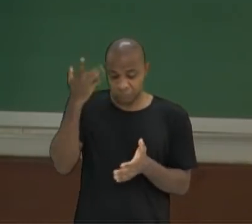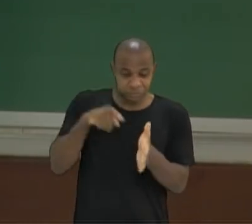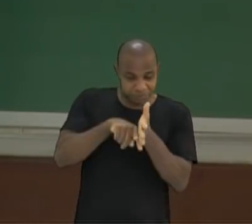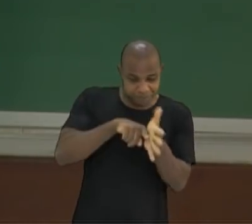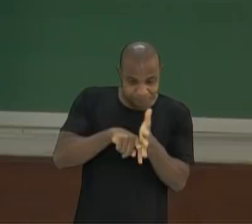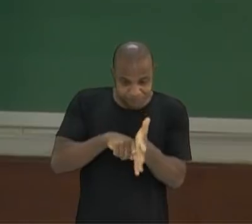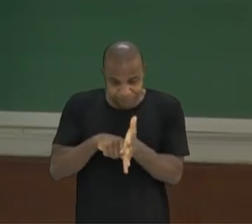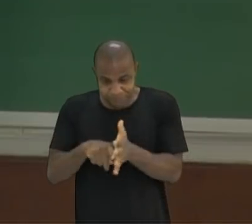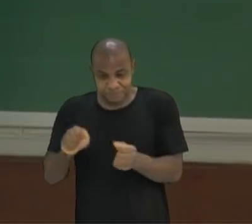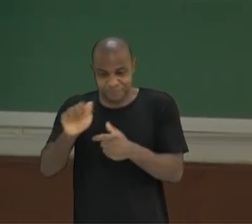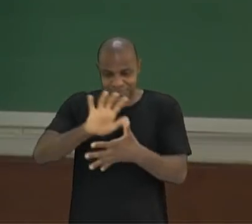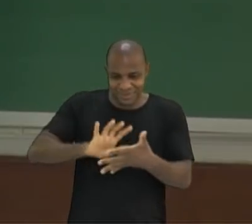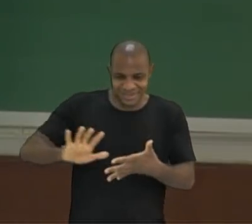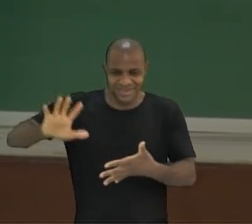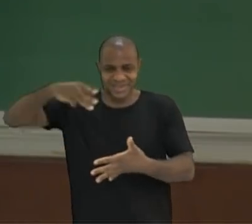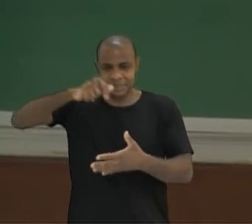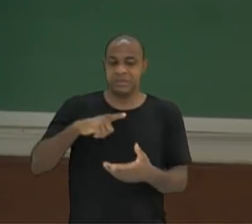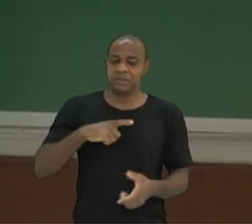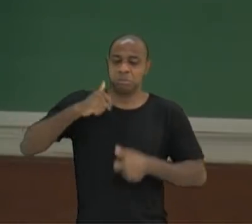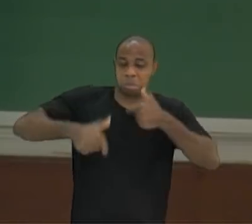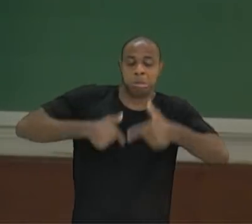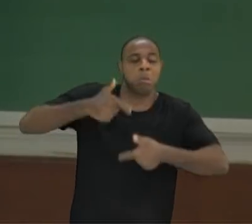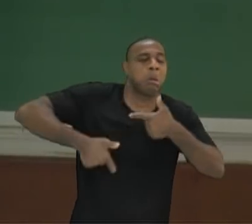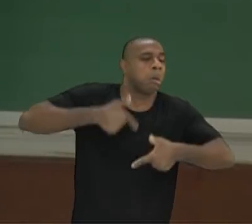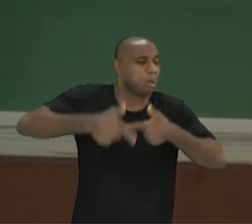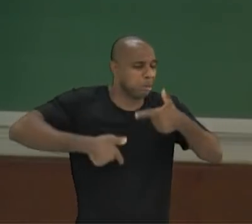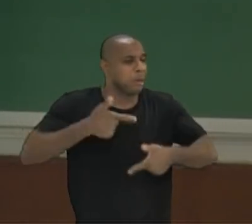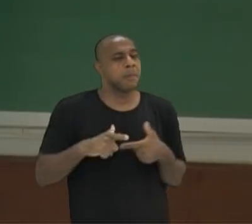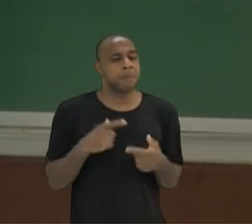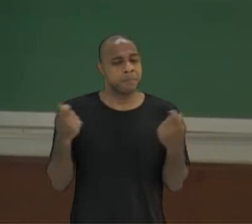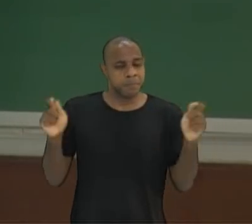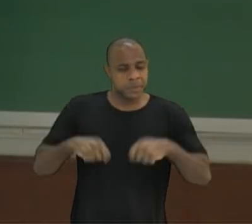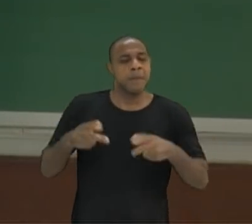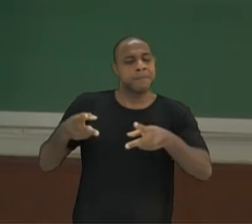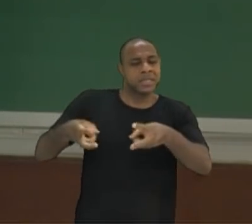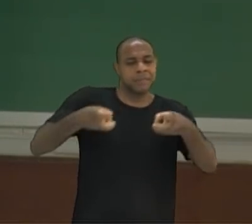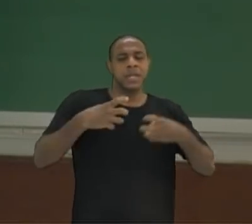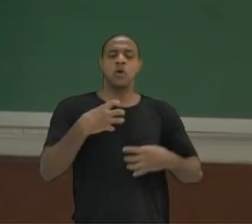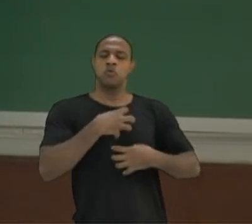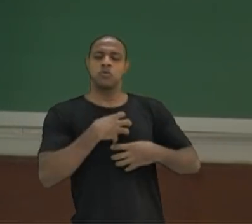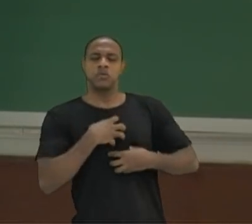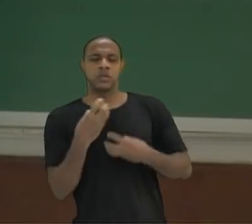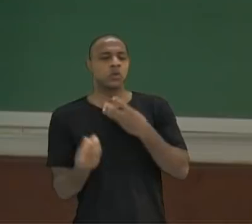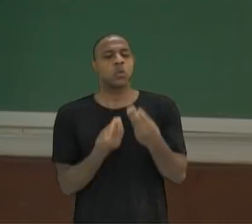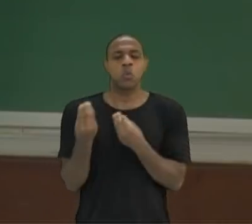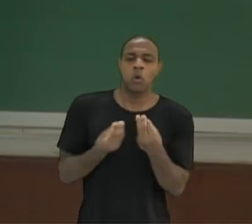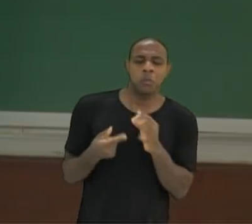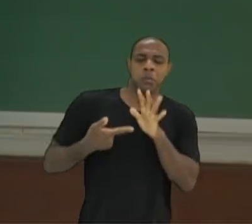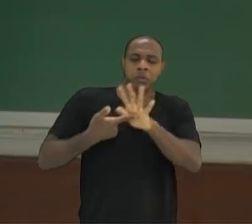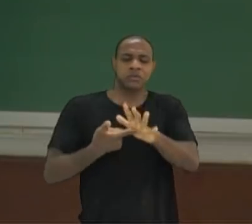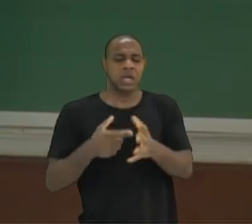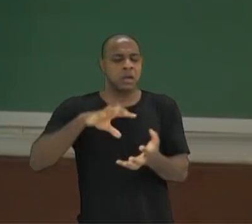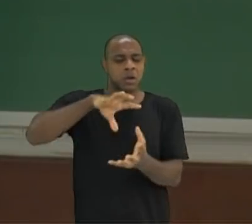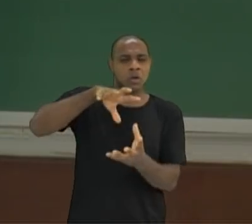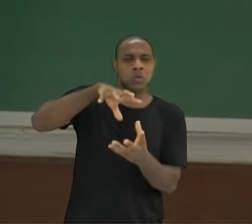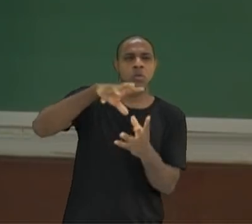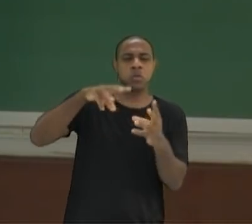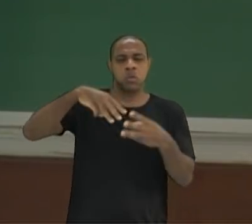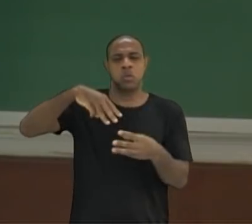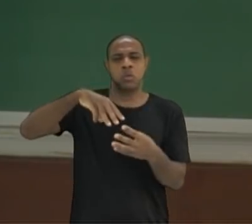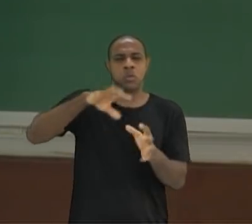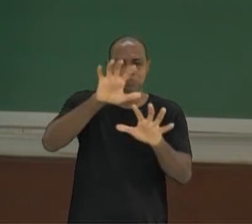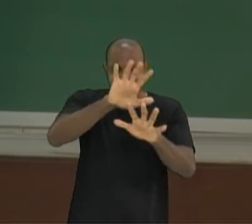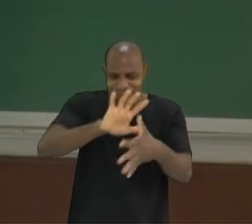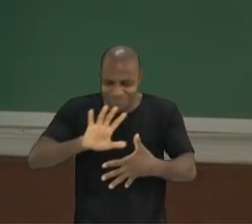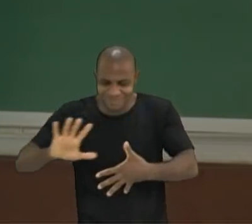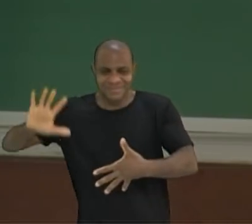tiveram aí um trabalho muito intenso para poder perceber uma forma adequada de representar isso no mapa. E sem